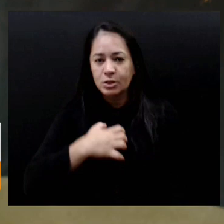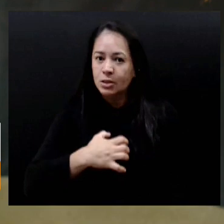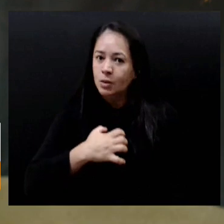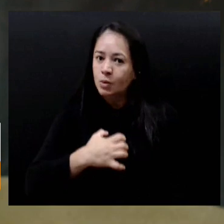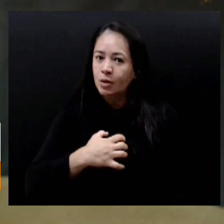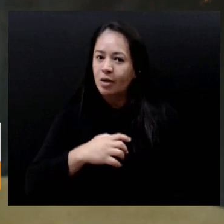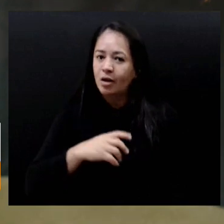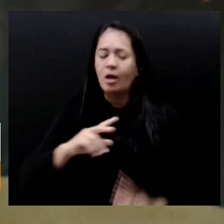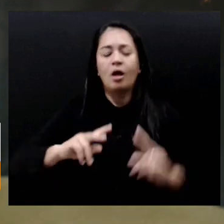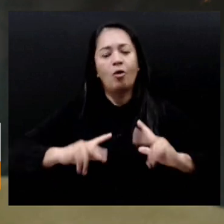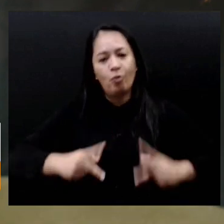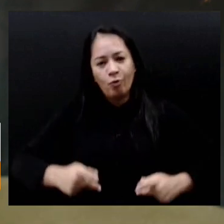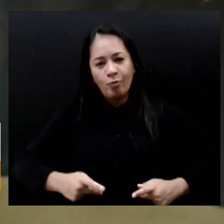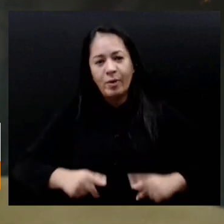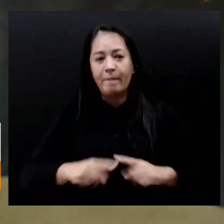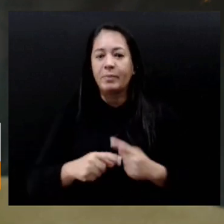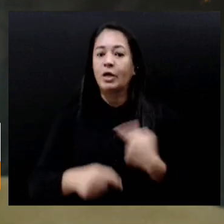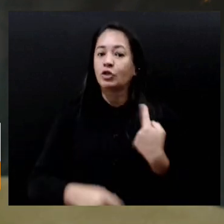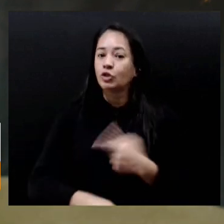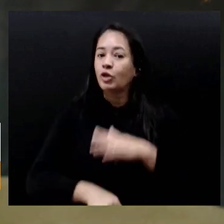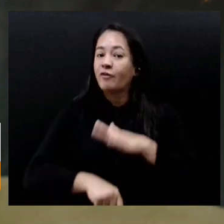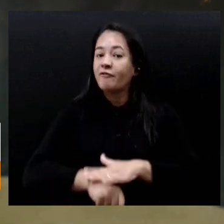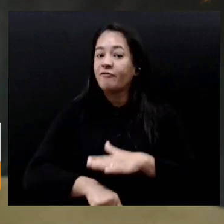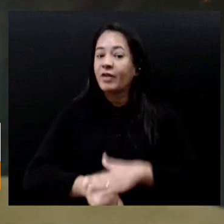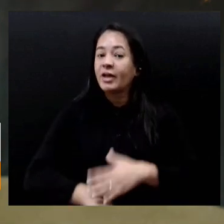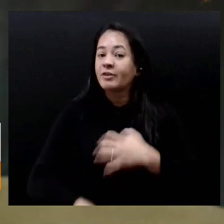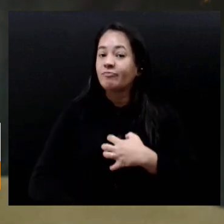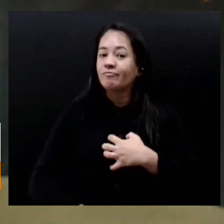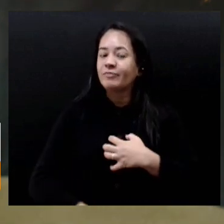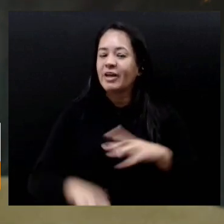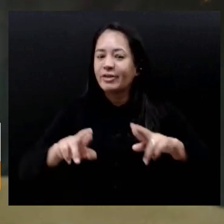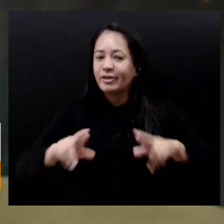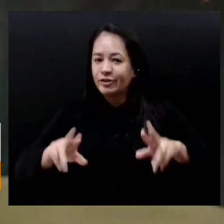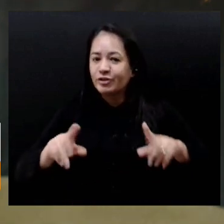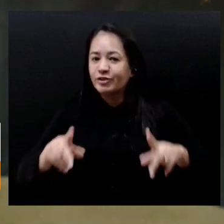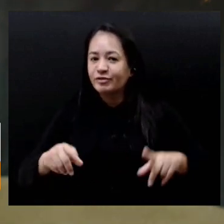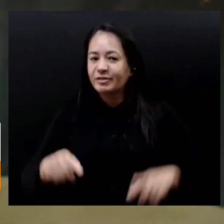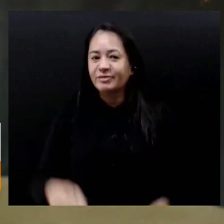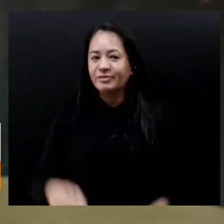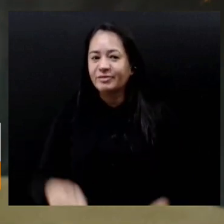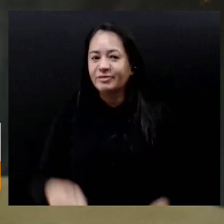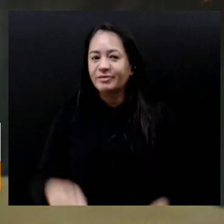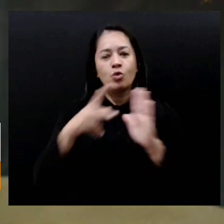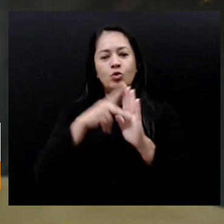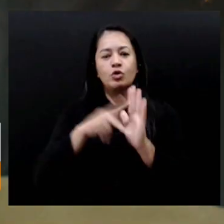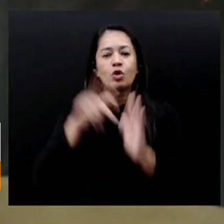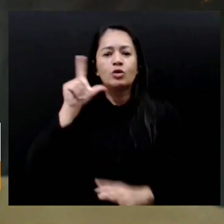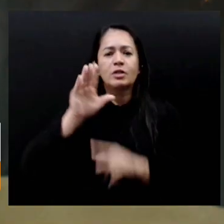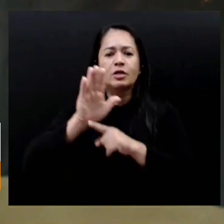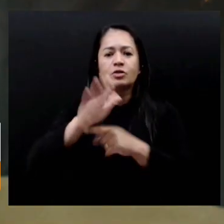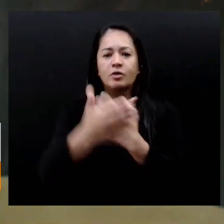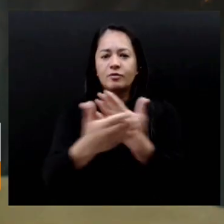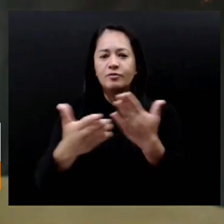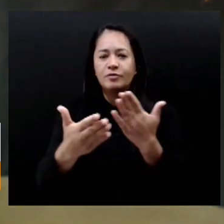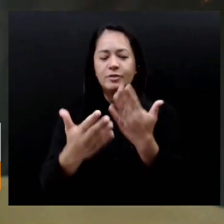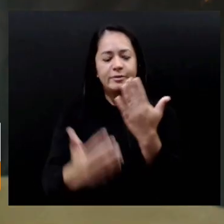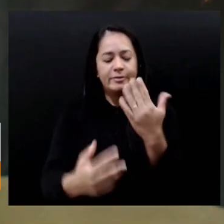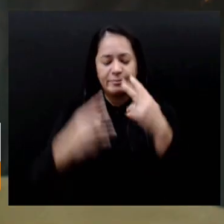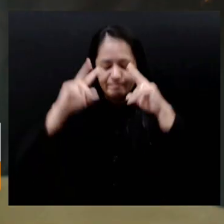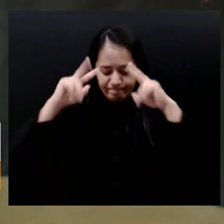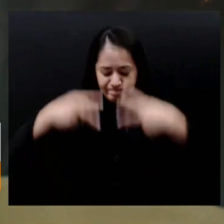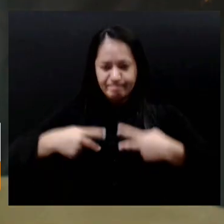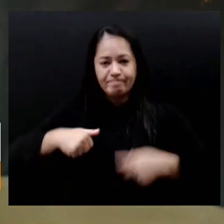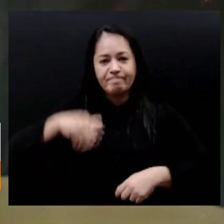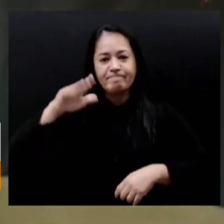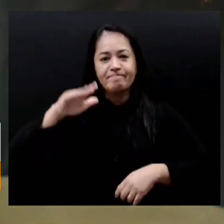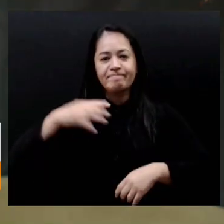nos diferencia. Que esse programa de hoje possa ajudar você a se olhar com mais compaixão e desenvolver ferramentas para